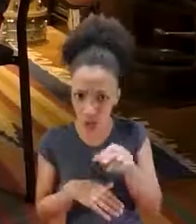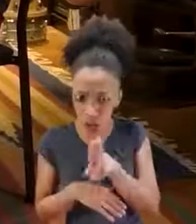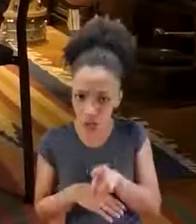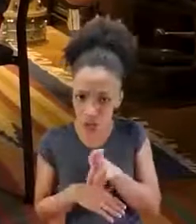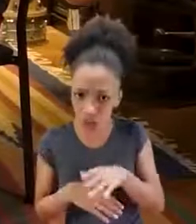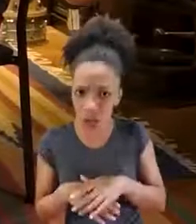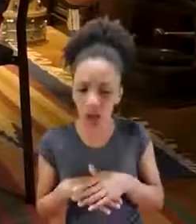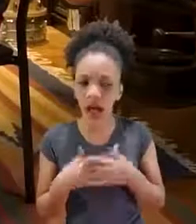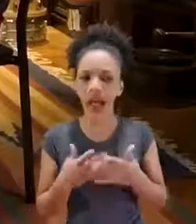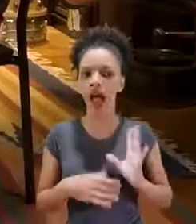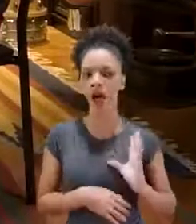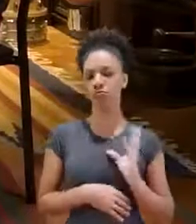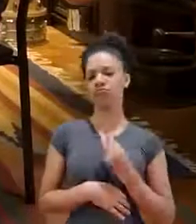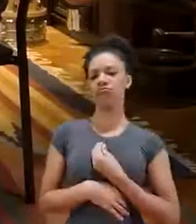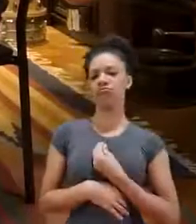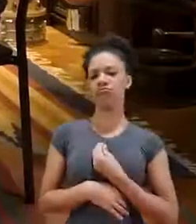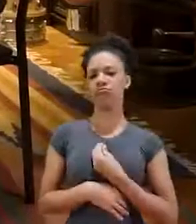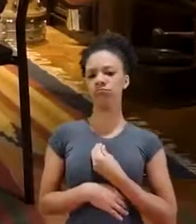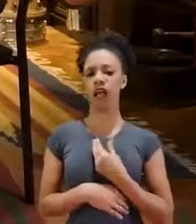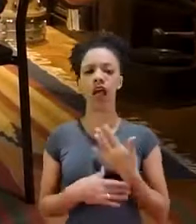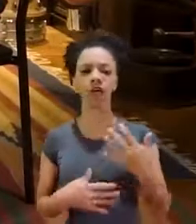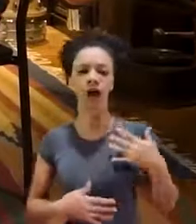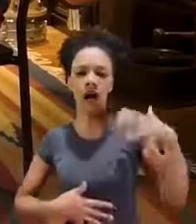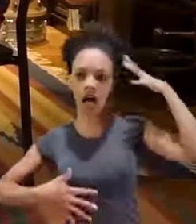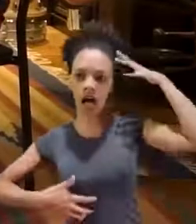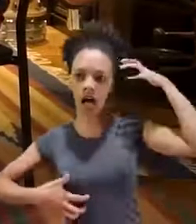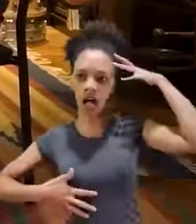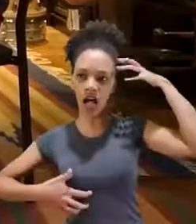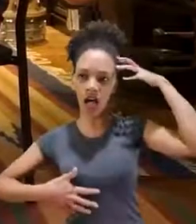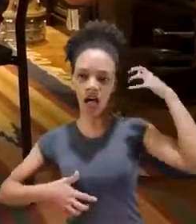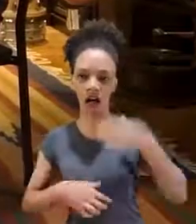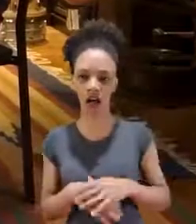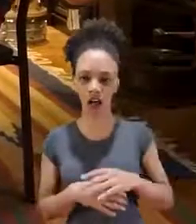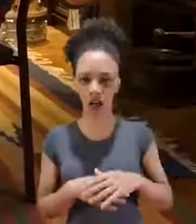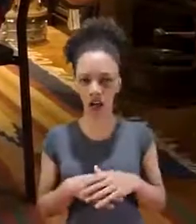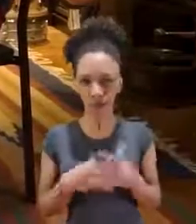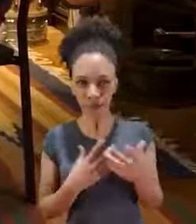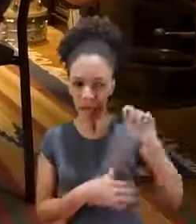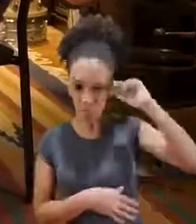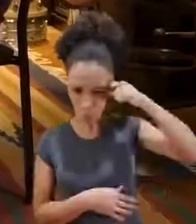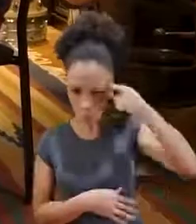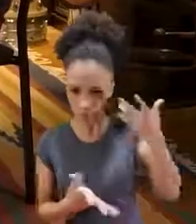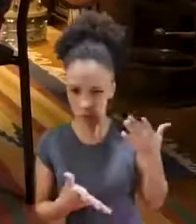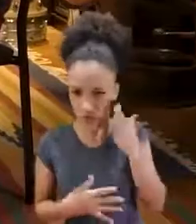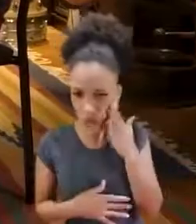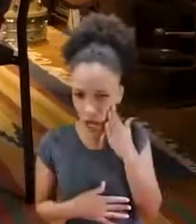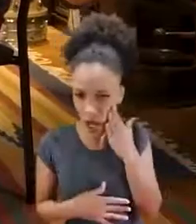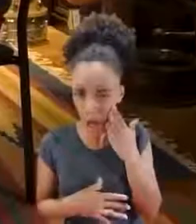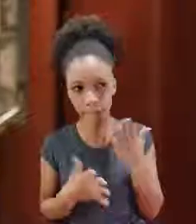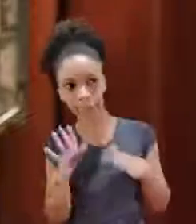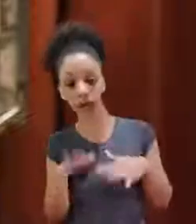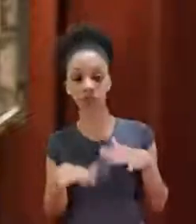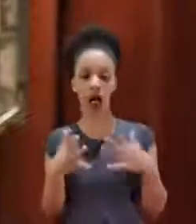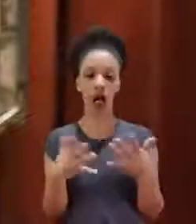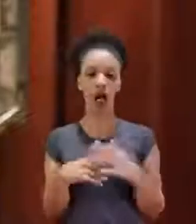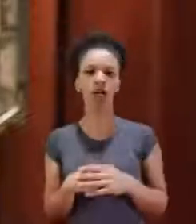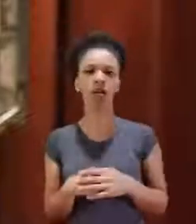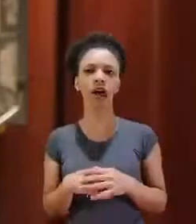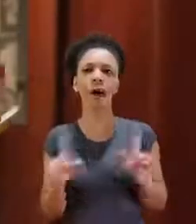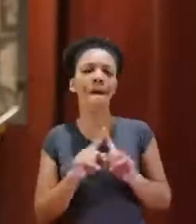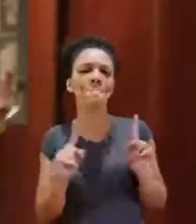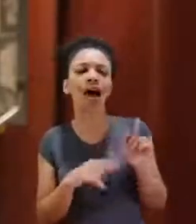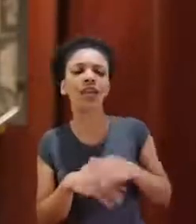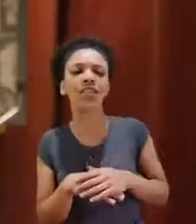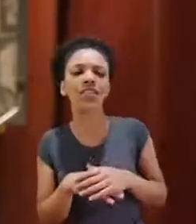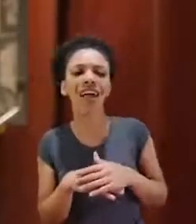seria o macaco do negro né tipo assim te amar o negro demais alunos e já mostra vestido ou uma transo é porque